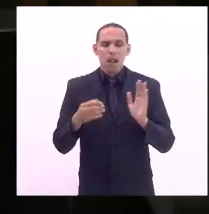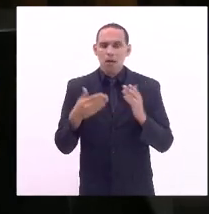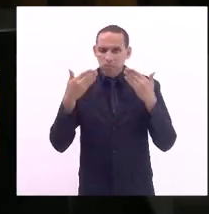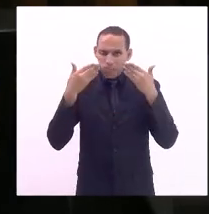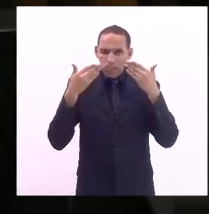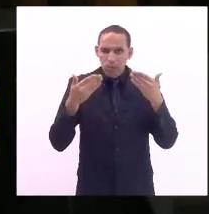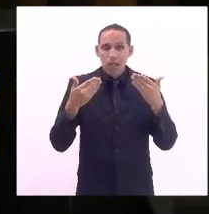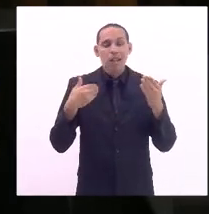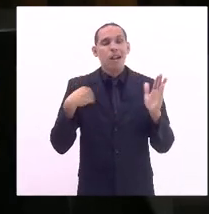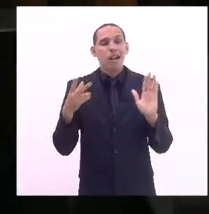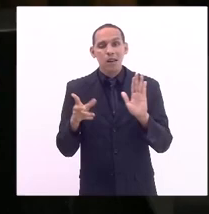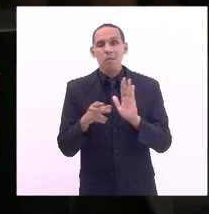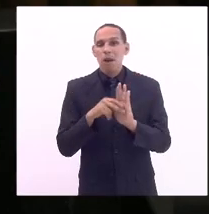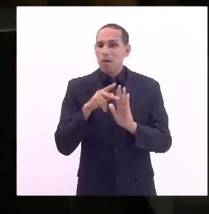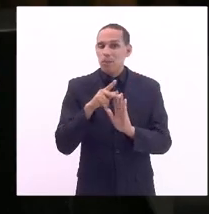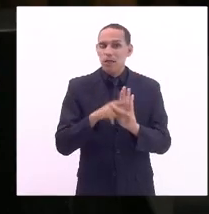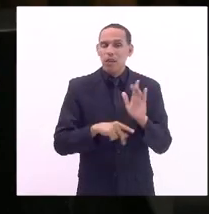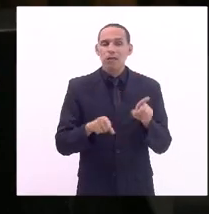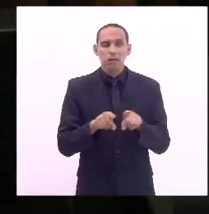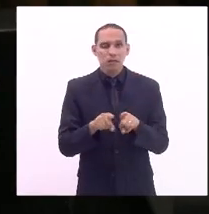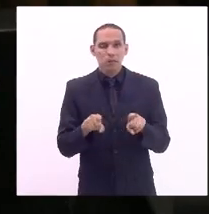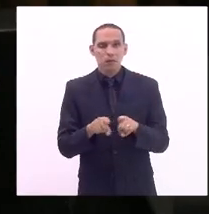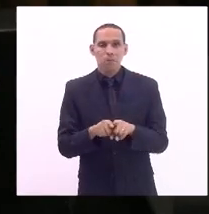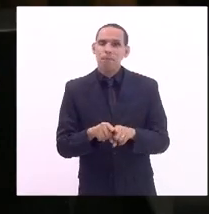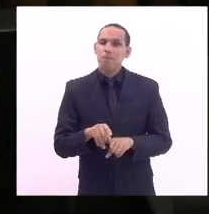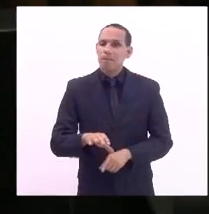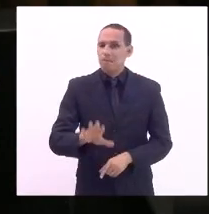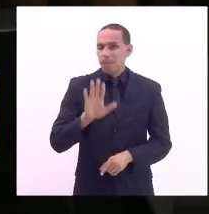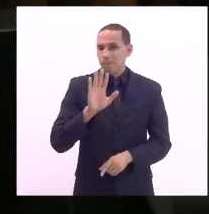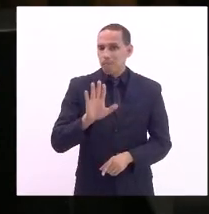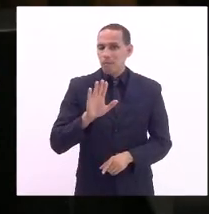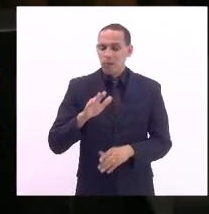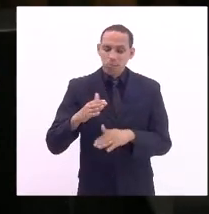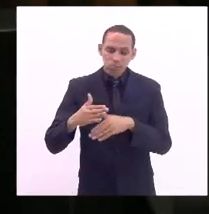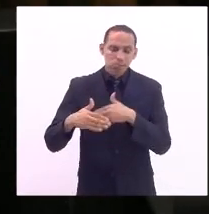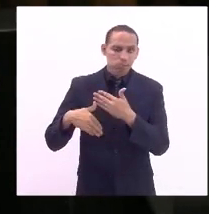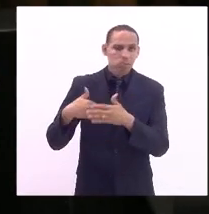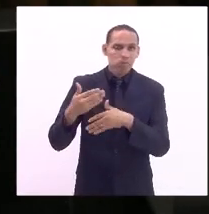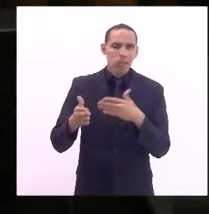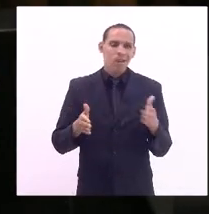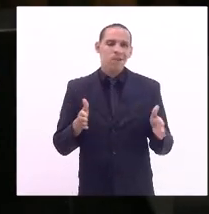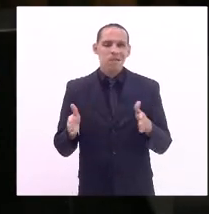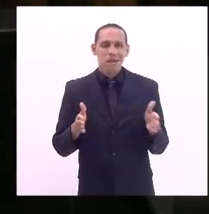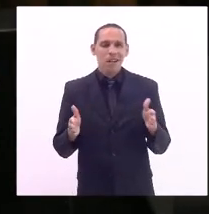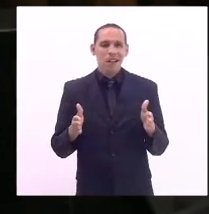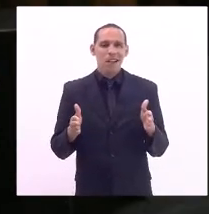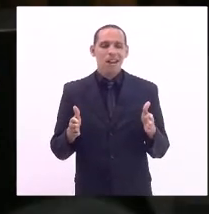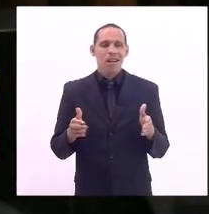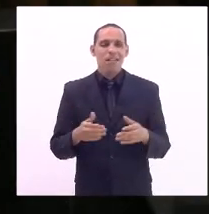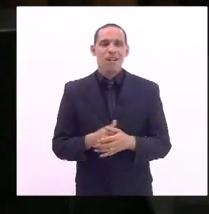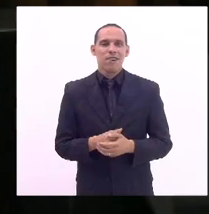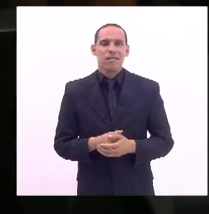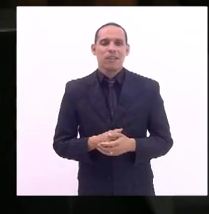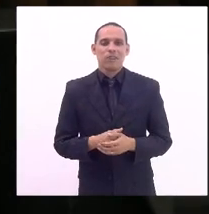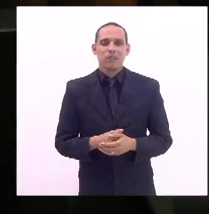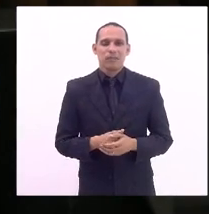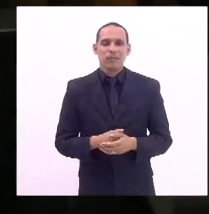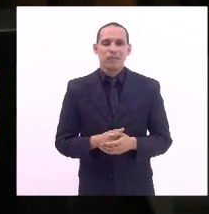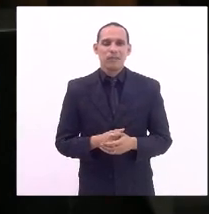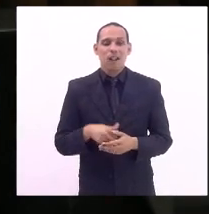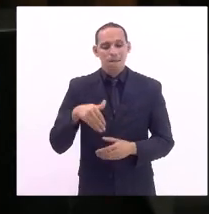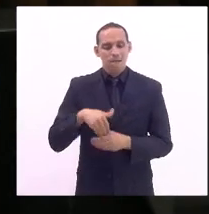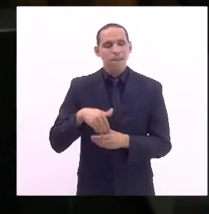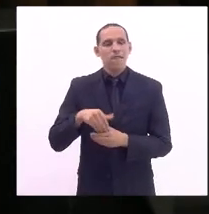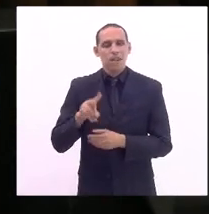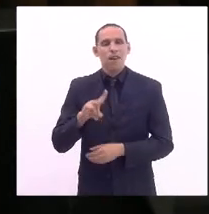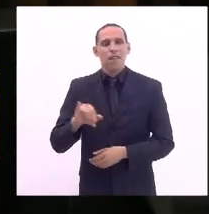ao projeto, mas, em um determinado momento, ele será devidamente